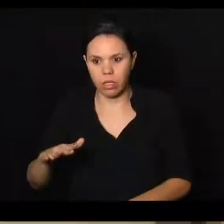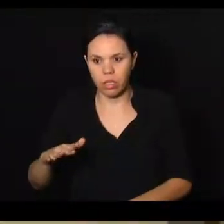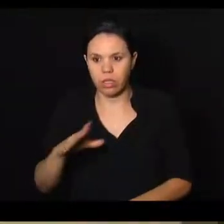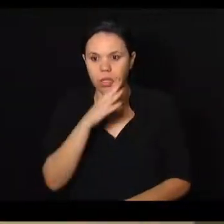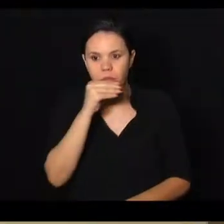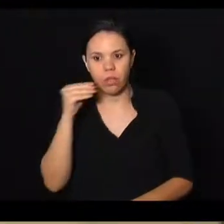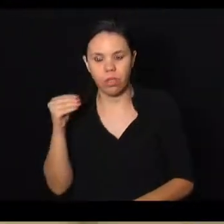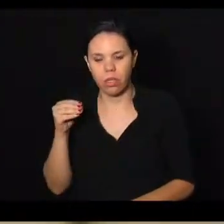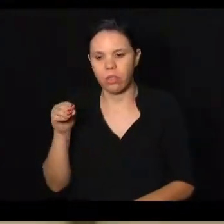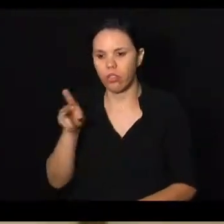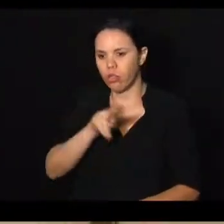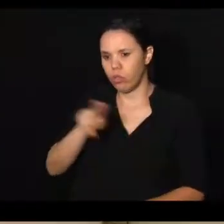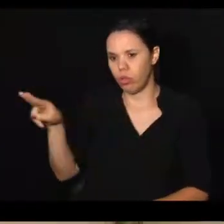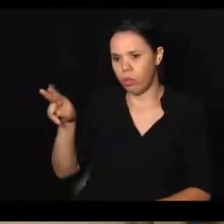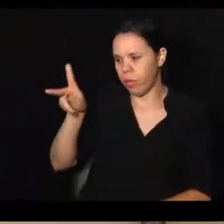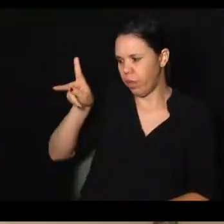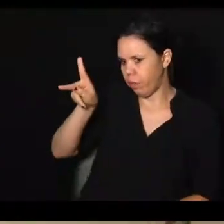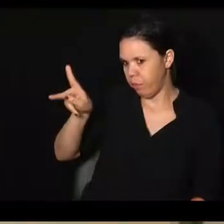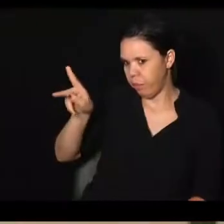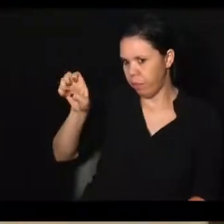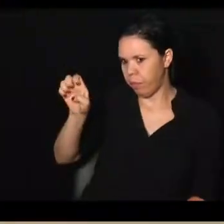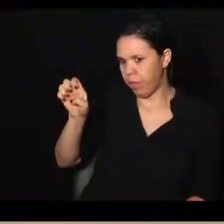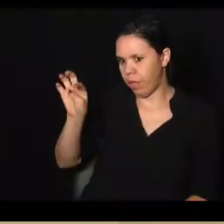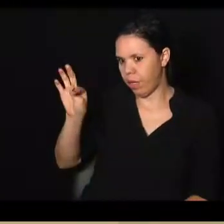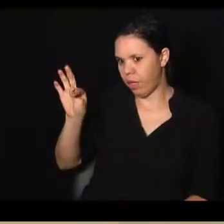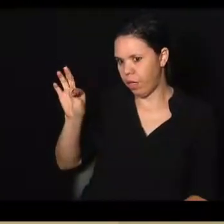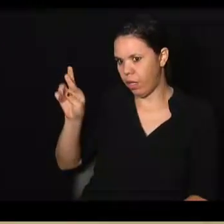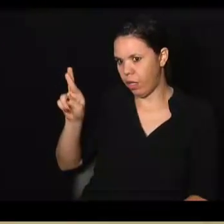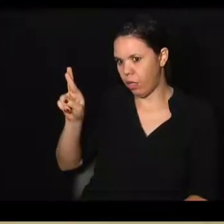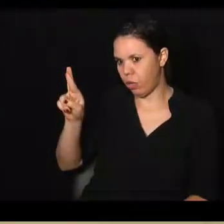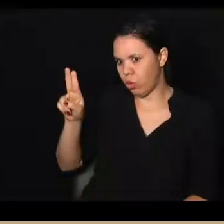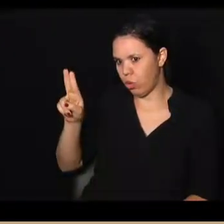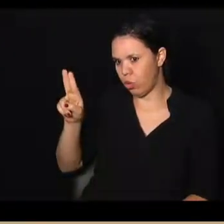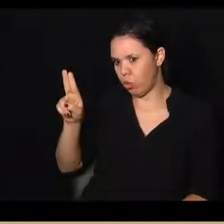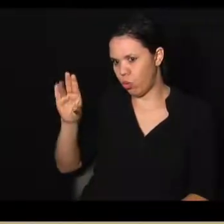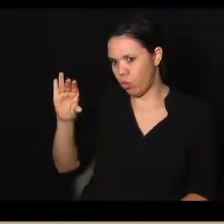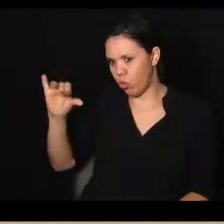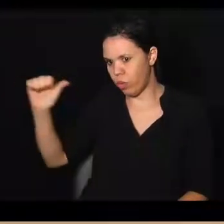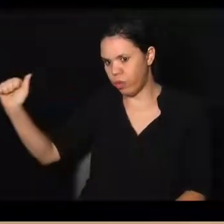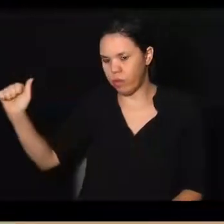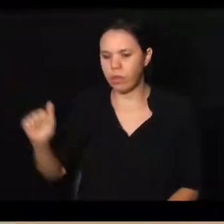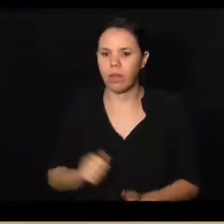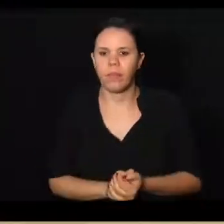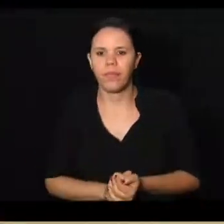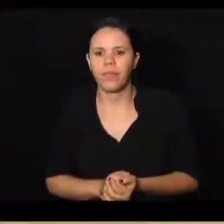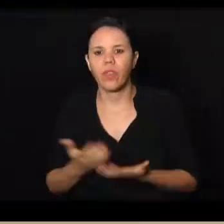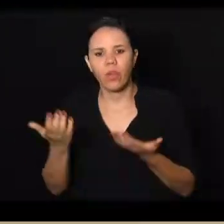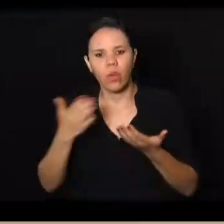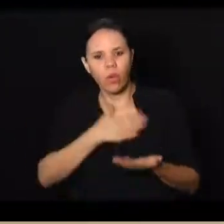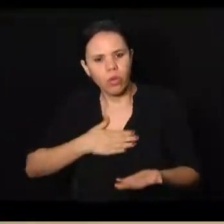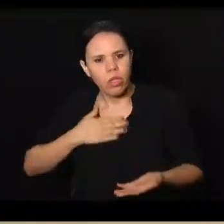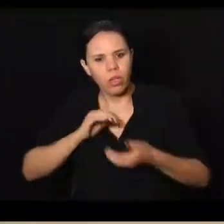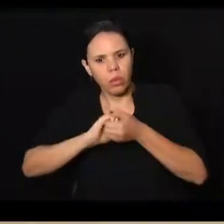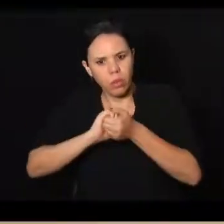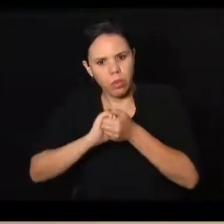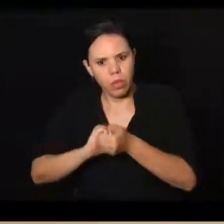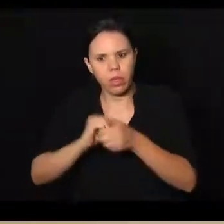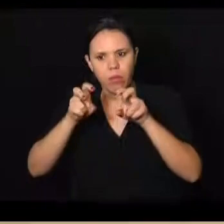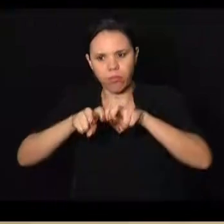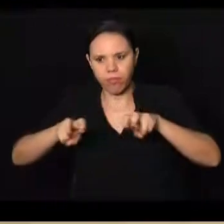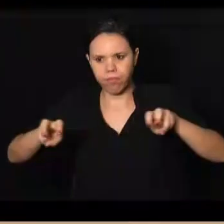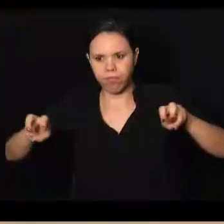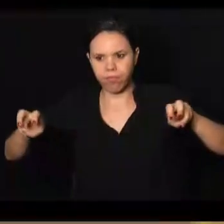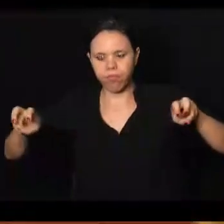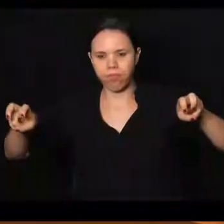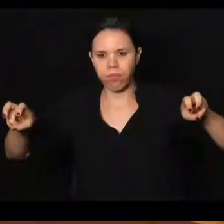Mello. Bom, eu gostaria de cumprimentar a mesa em nome do deputado Paulo Freire, não é